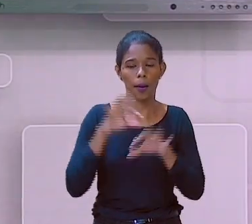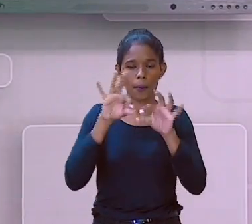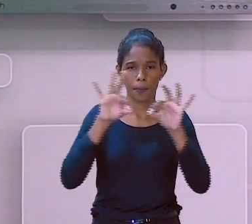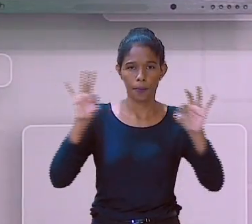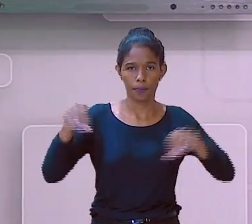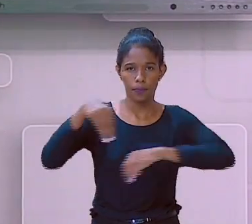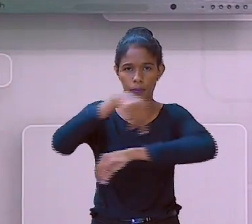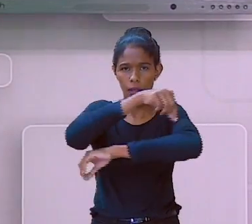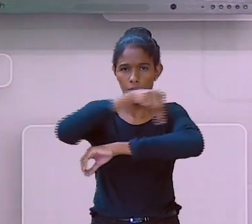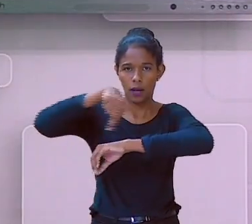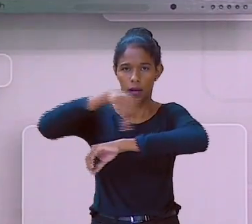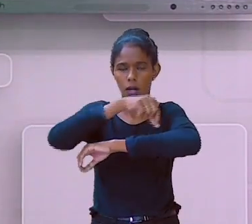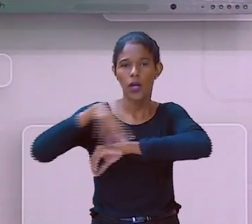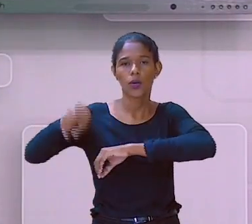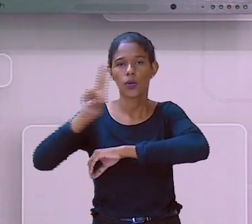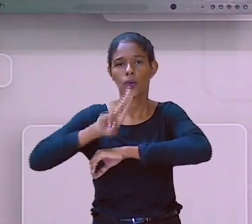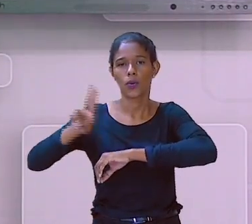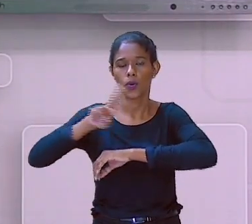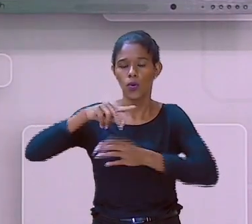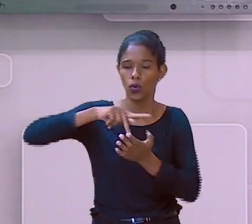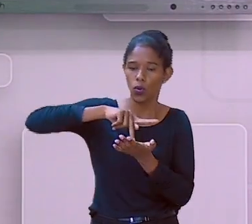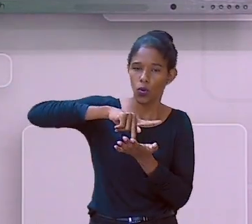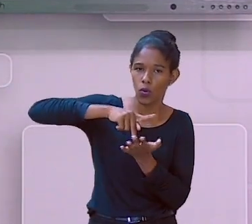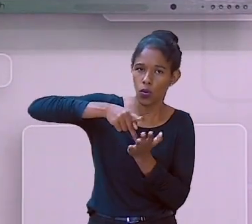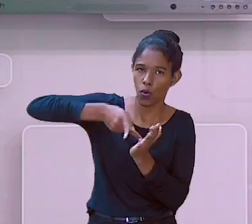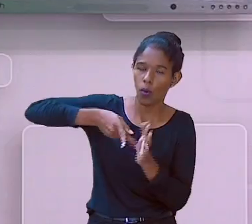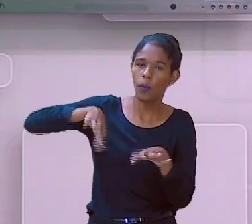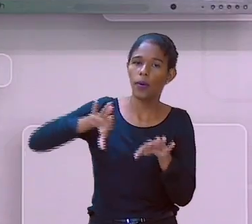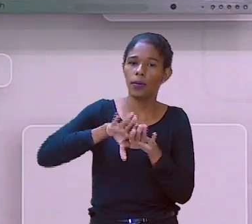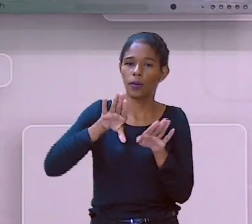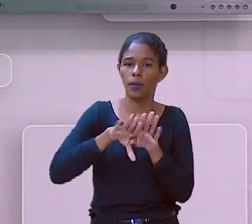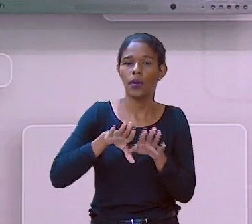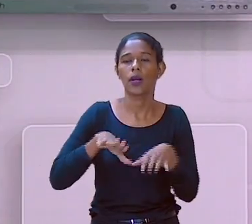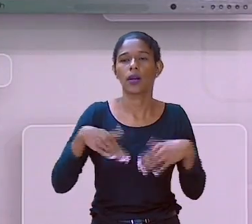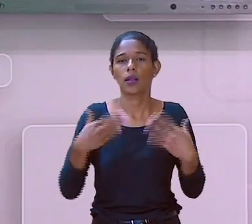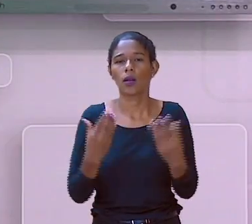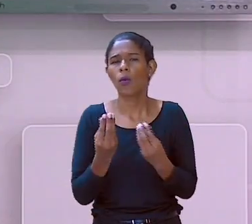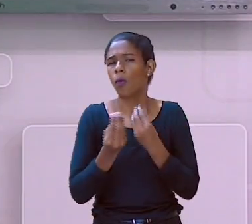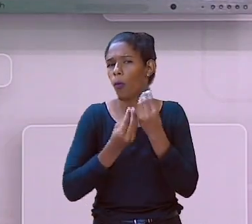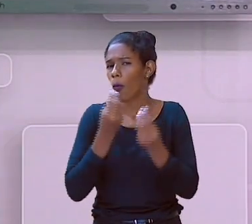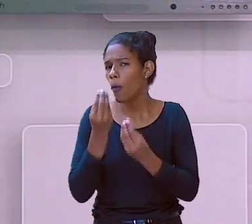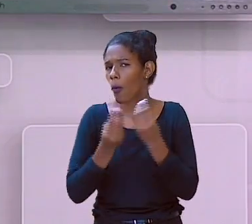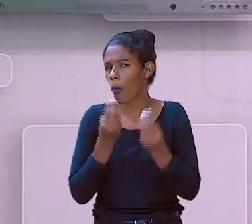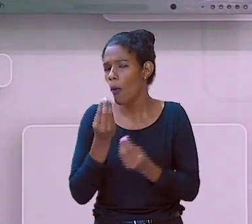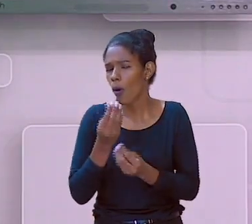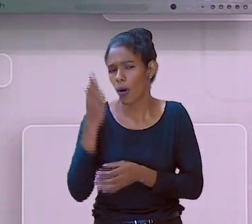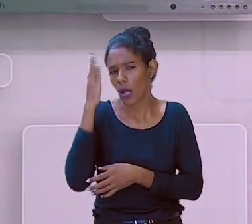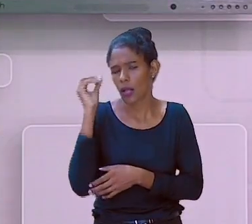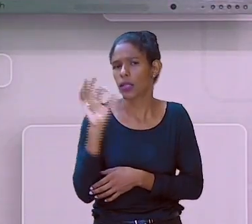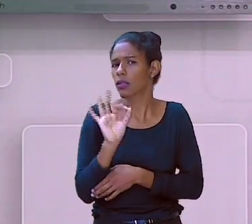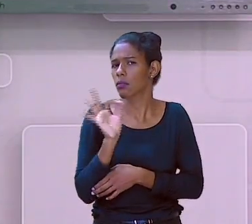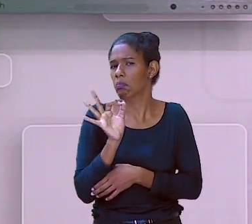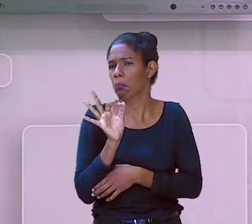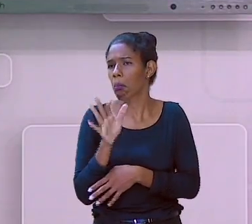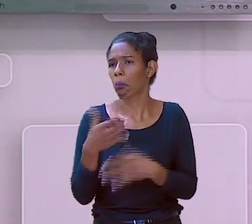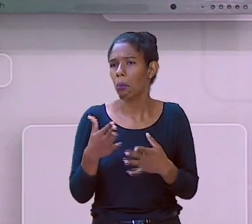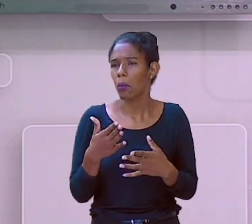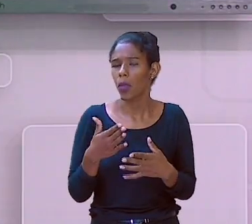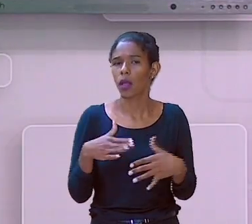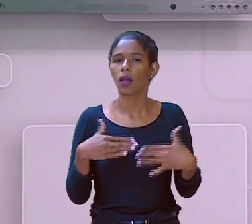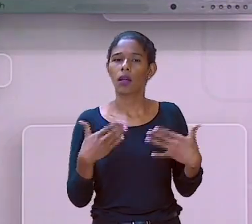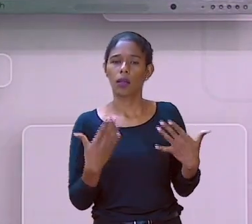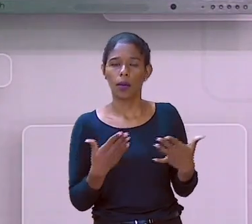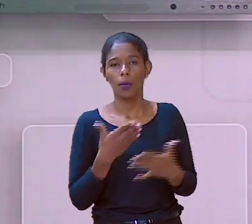verificar, o que você vai fazer? Você coloca o compasso a ponta seca, que é aquela pontinha